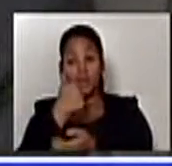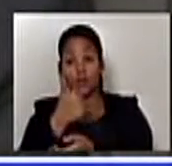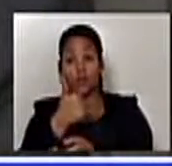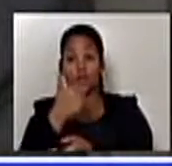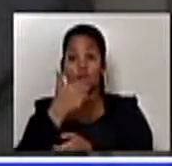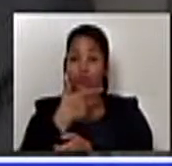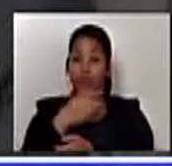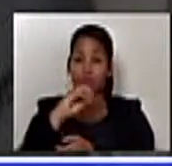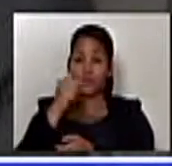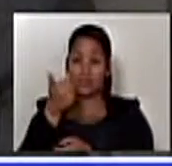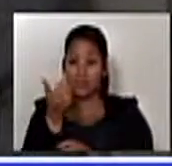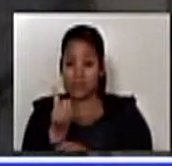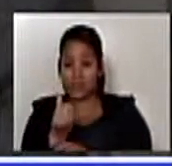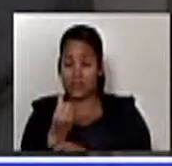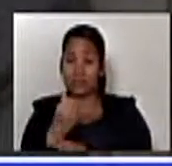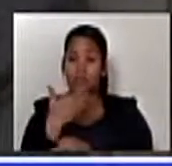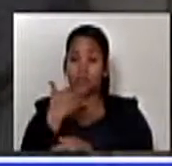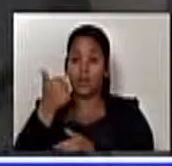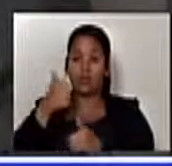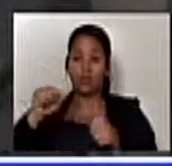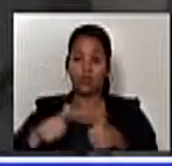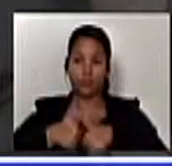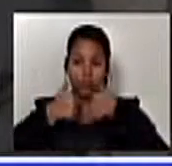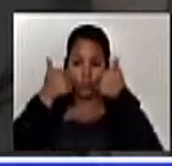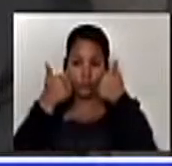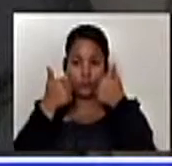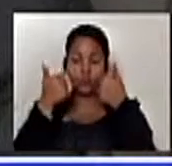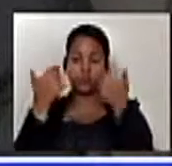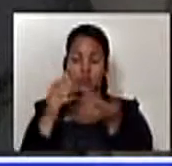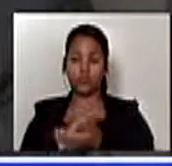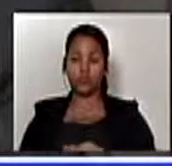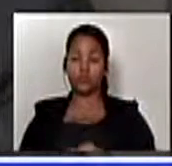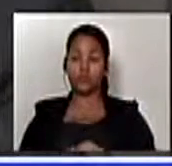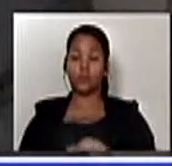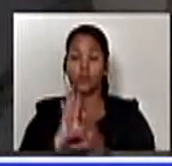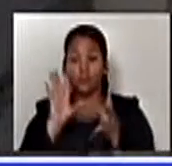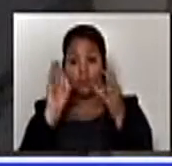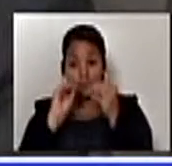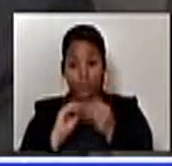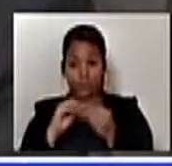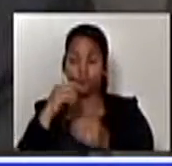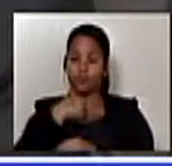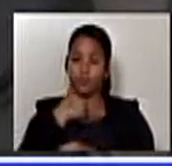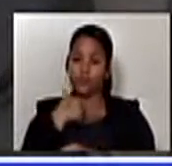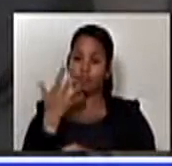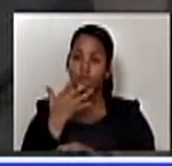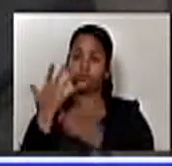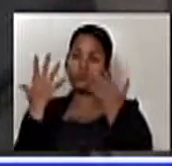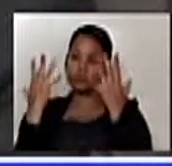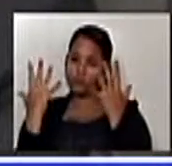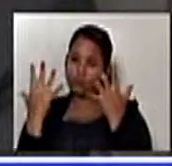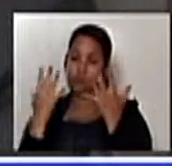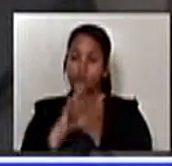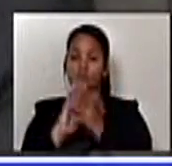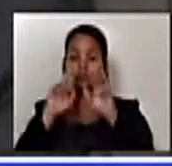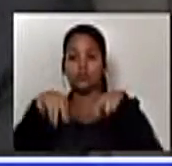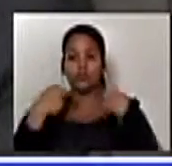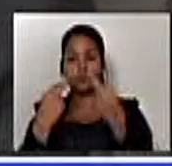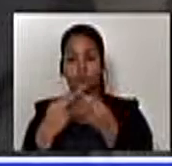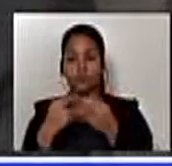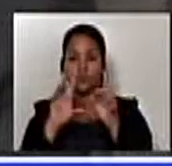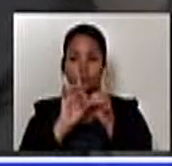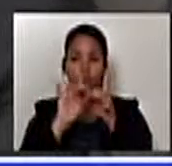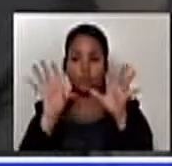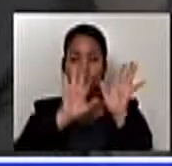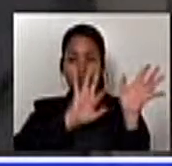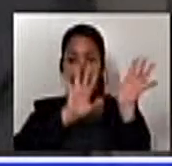E, por fim, senhor presidente, eu quero aqui parabenizar pela realização da audiência pública, que é um momento democrático